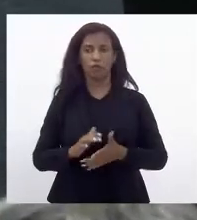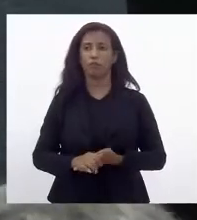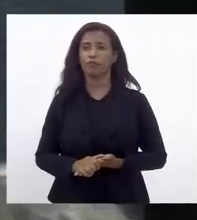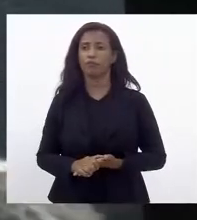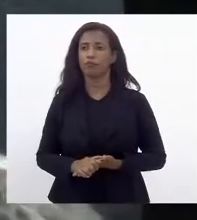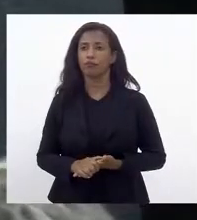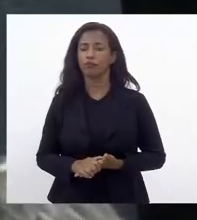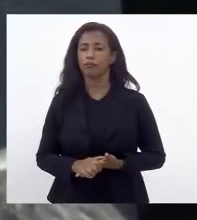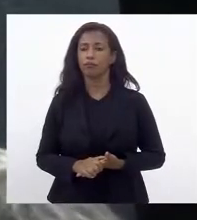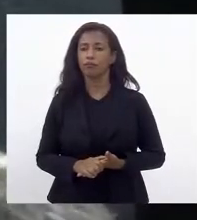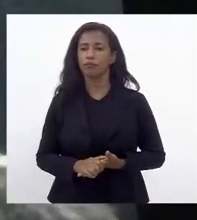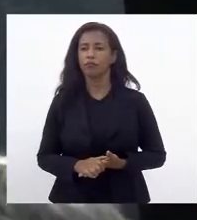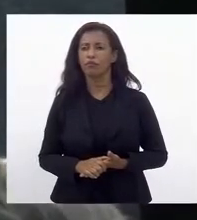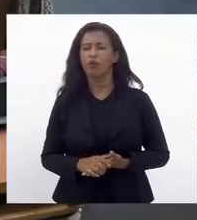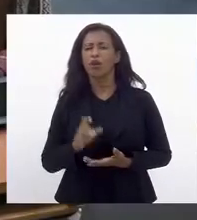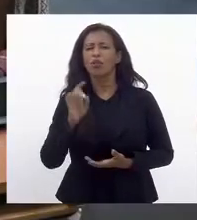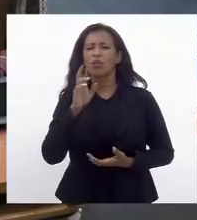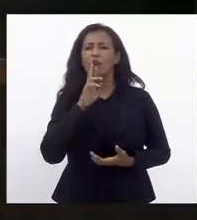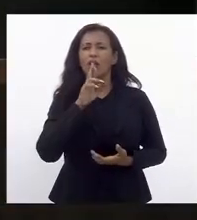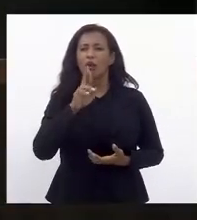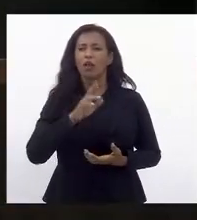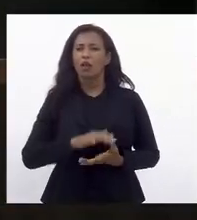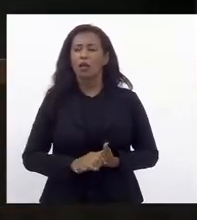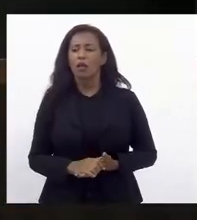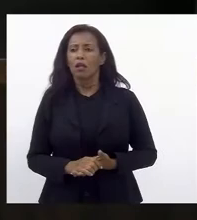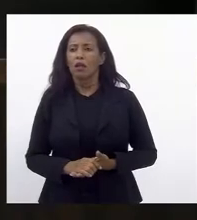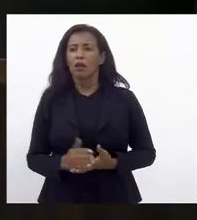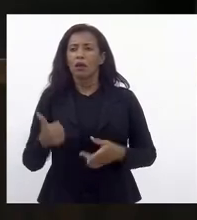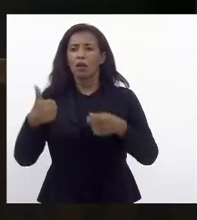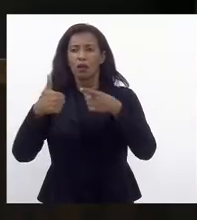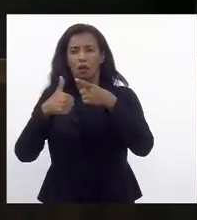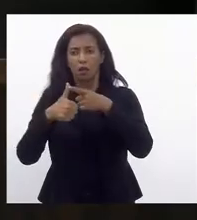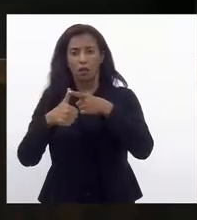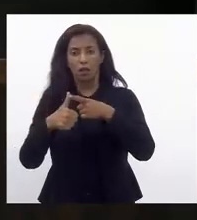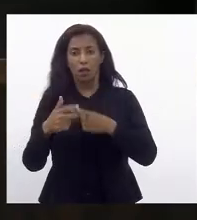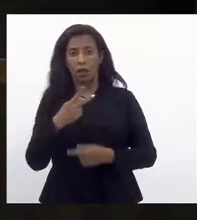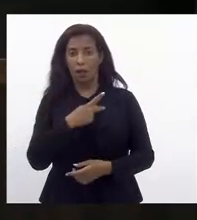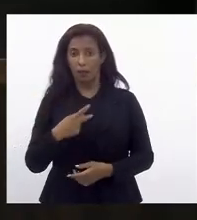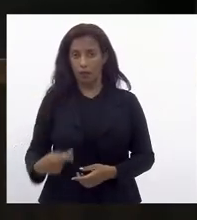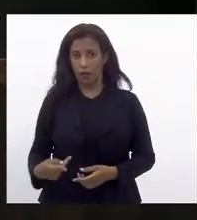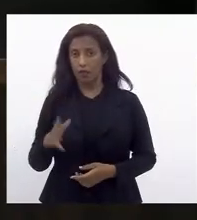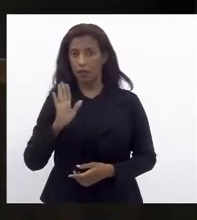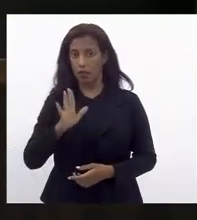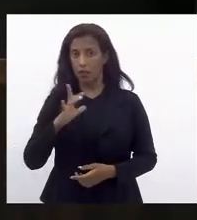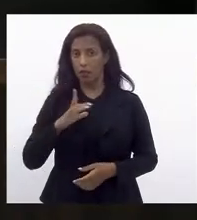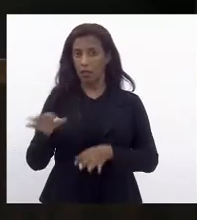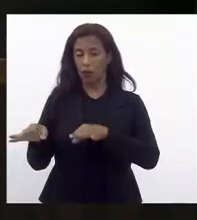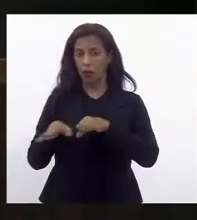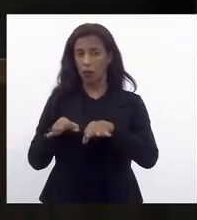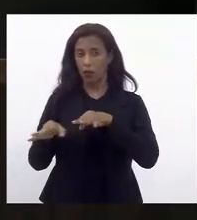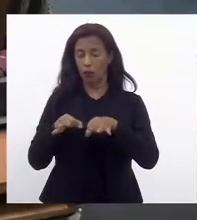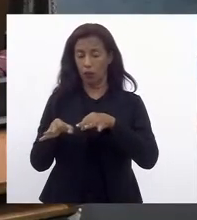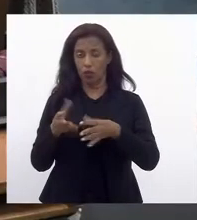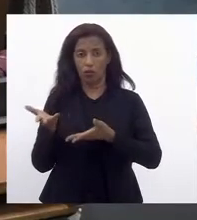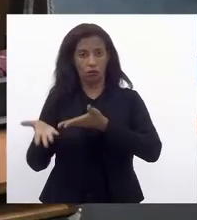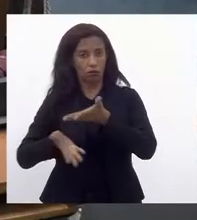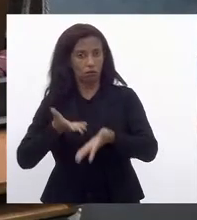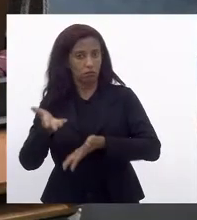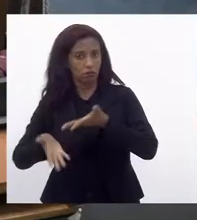trazer para... Só para responder, Vossa Excelência, deputado Tejo. Primeiro, a presidência tem um projeto em relação a tratar